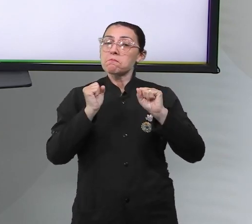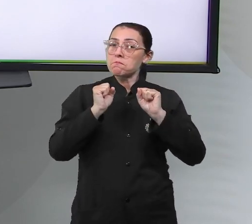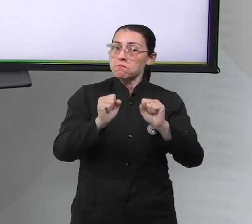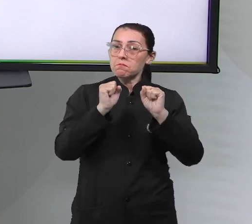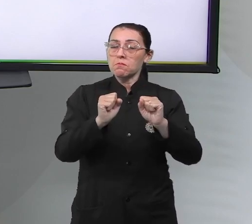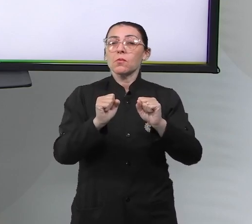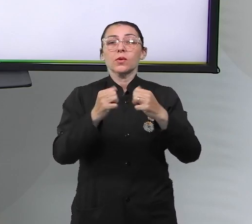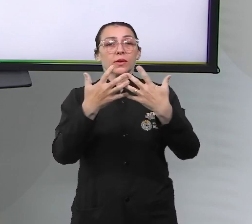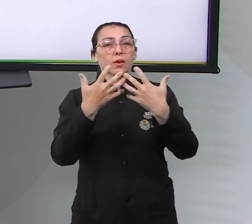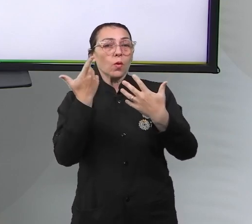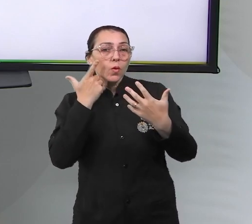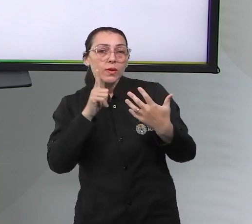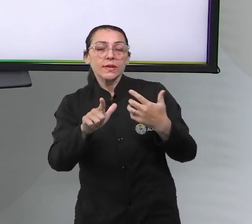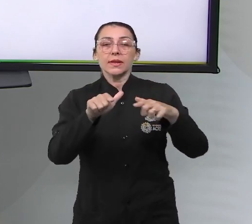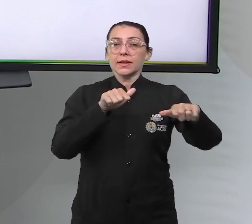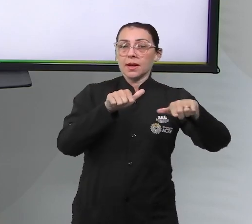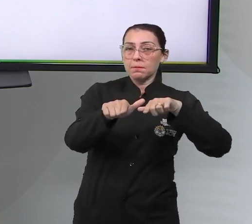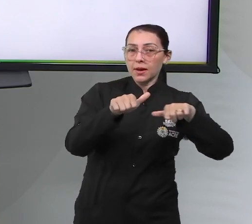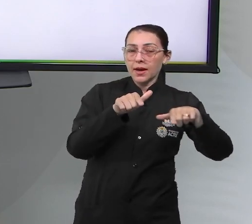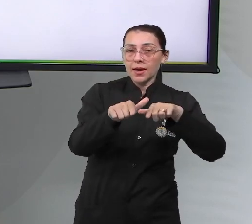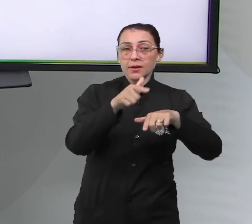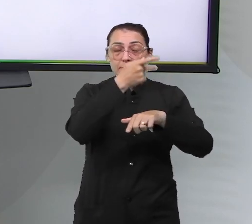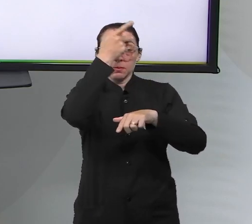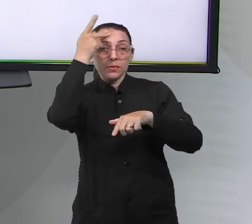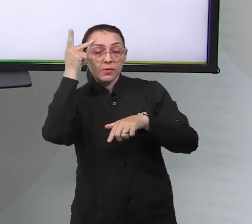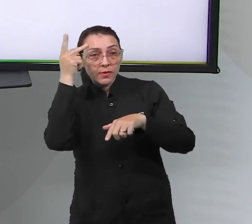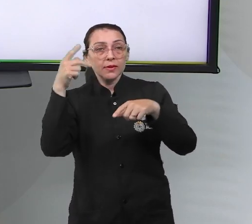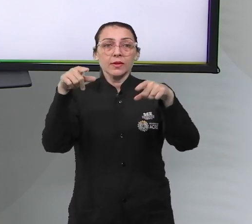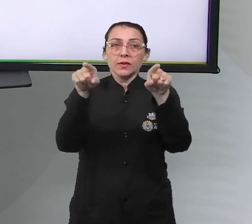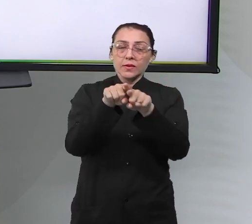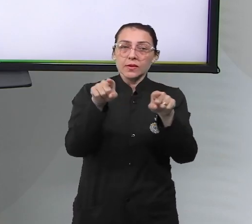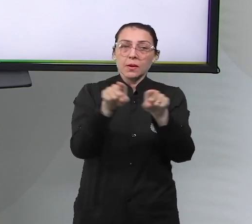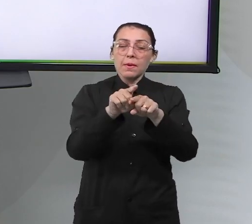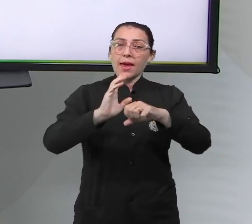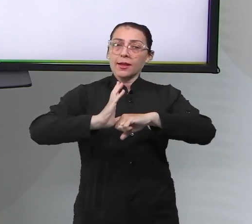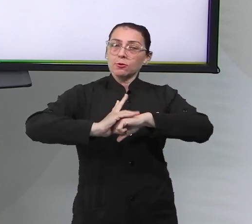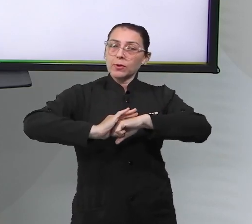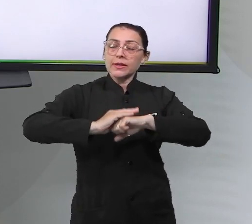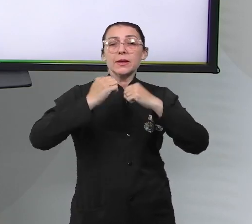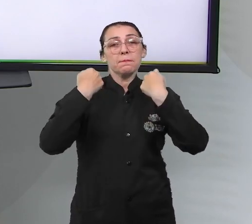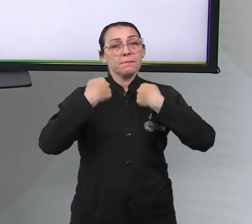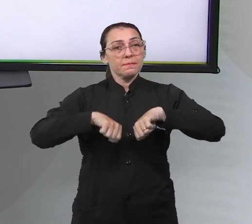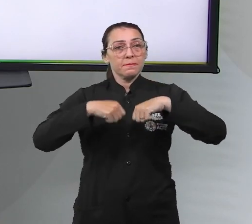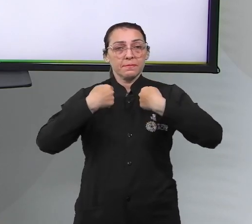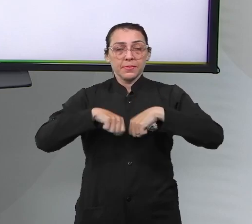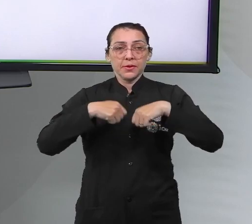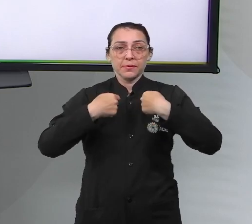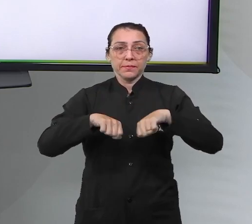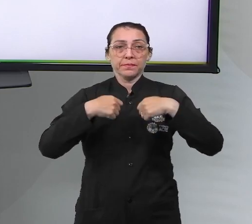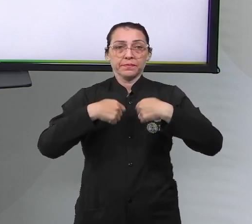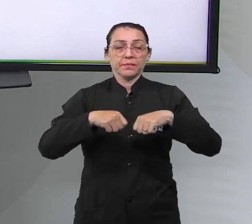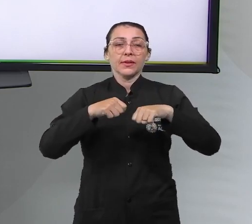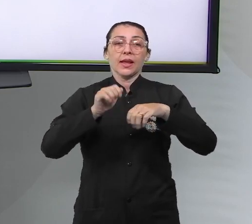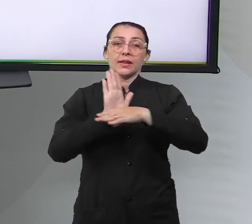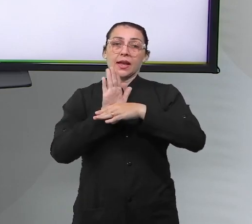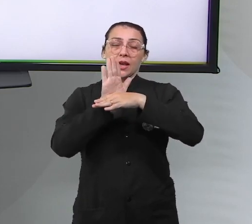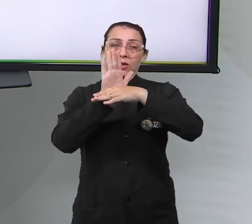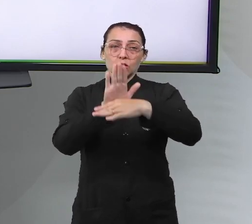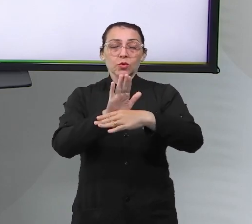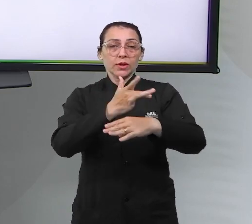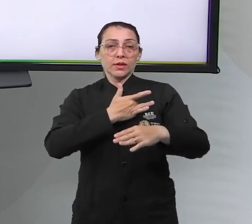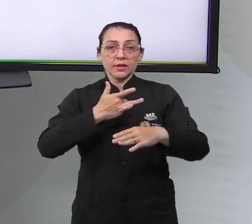ser absorvidas como mão de obra. São pessoas que também adoecem e também precisam da cobertura